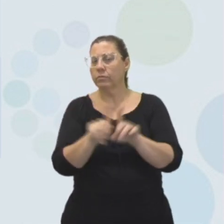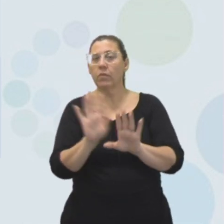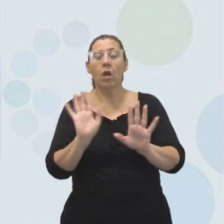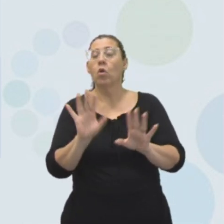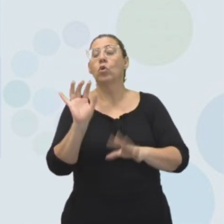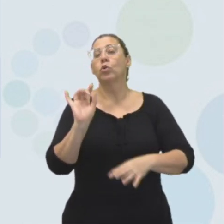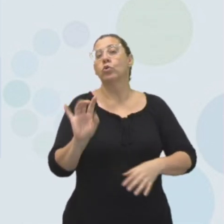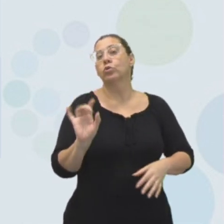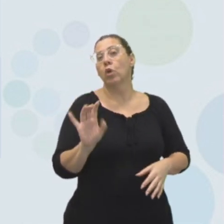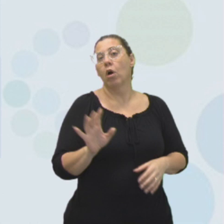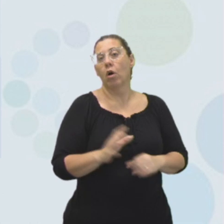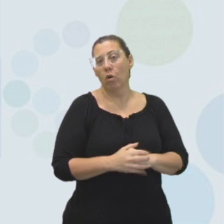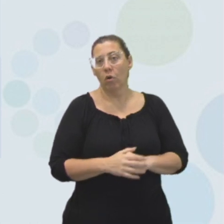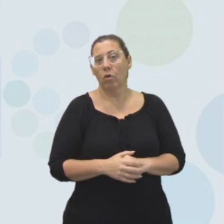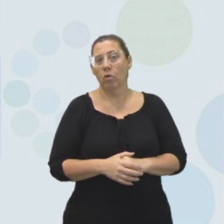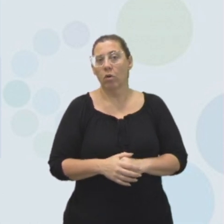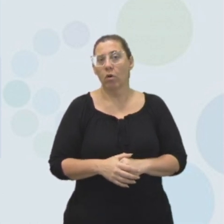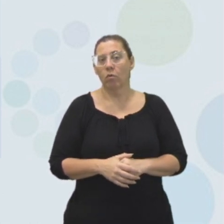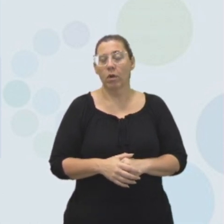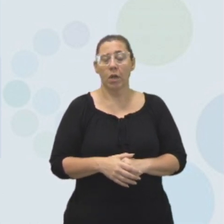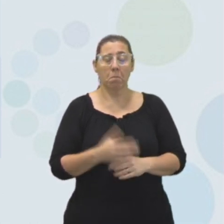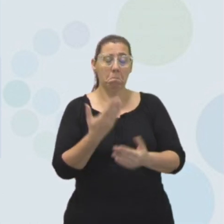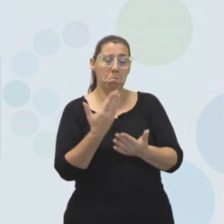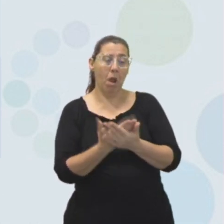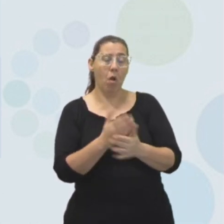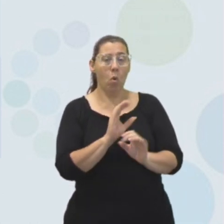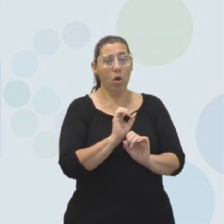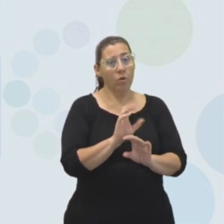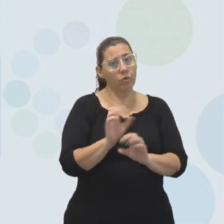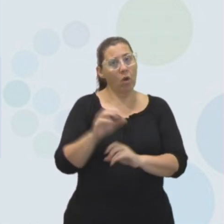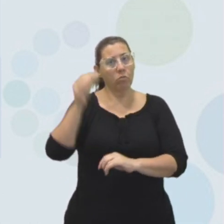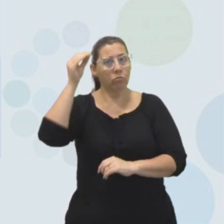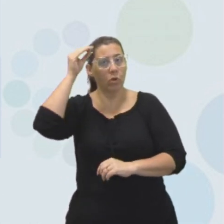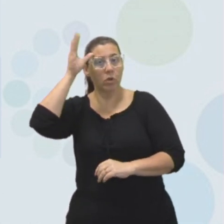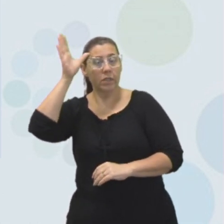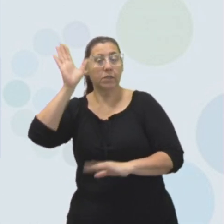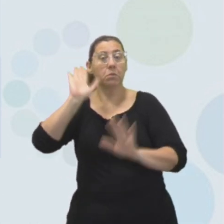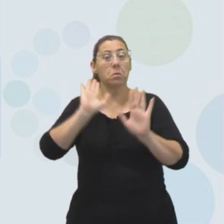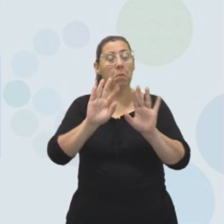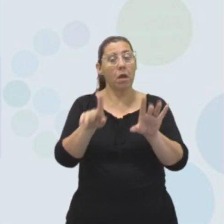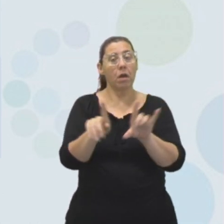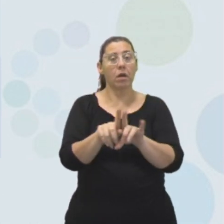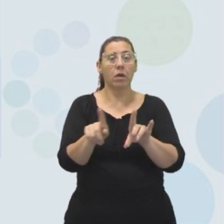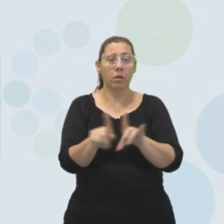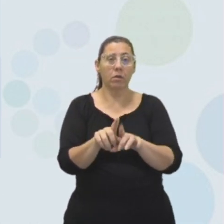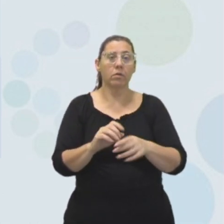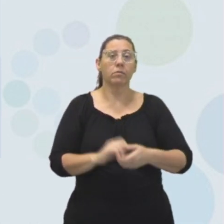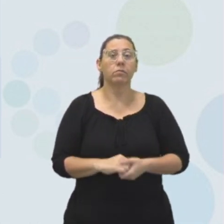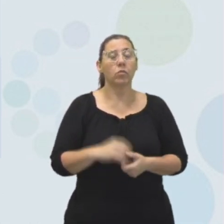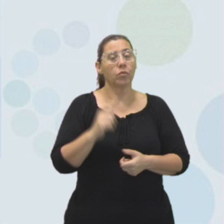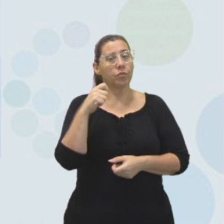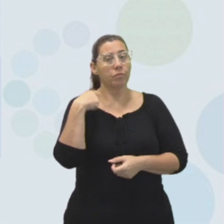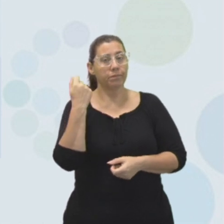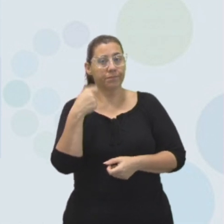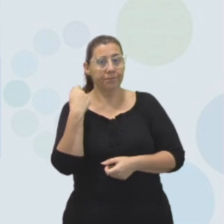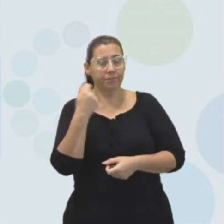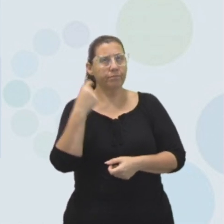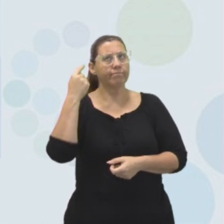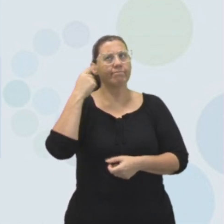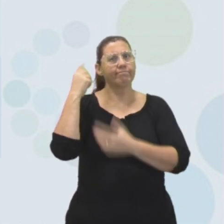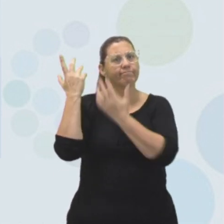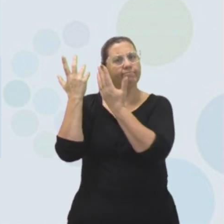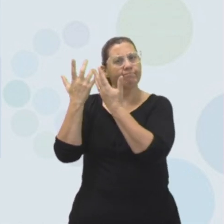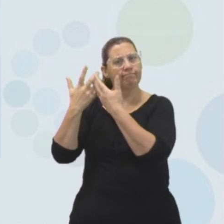sentido do plano de aula daquele objeto de conhecimento, mas também como um vídeo como